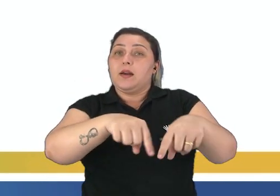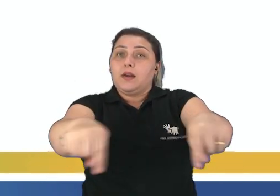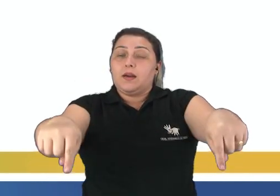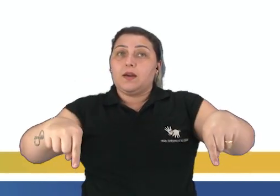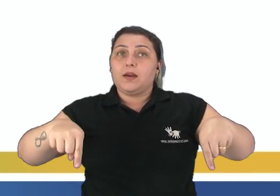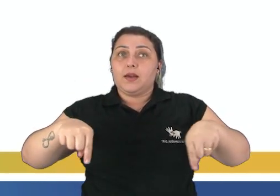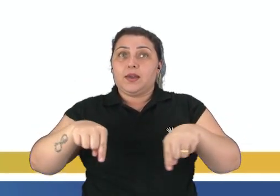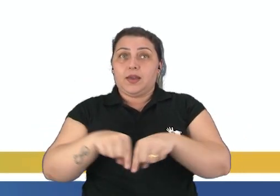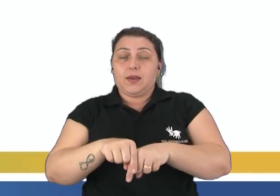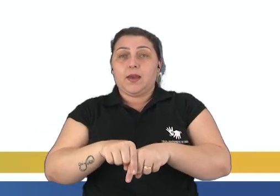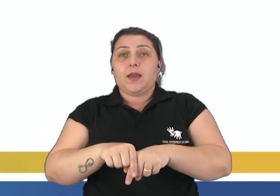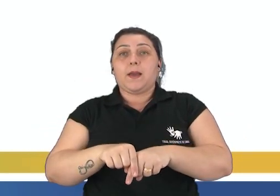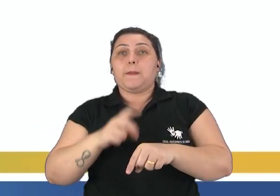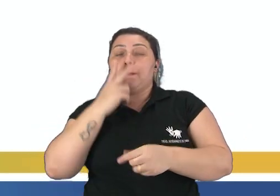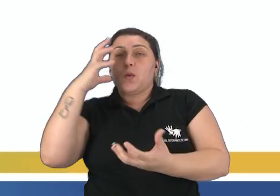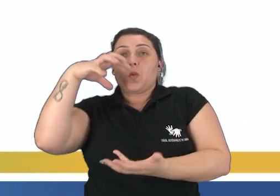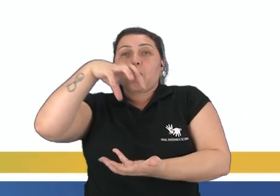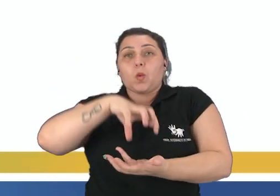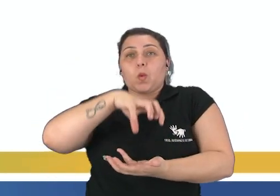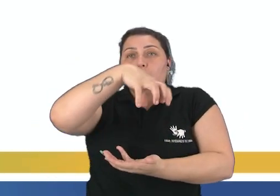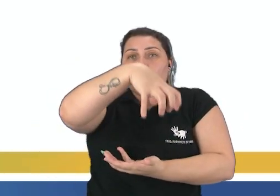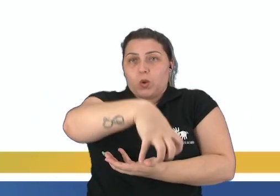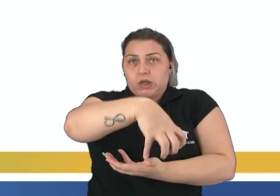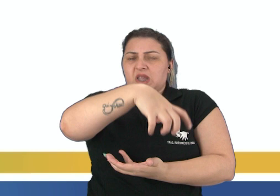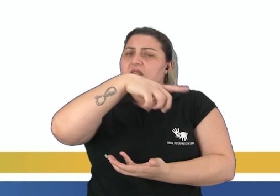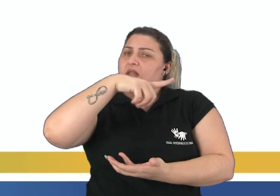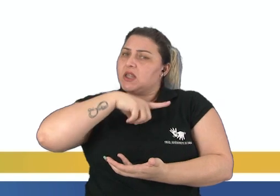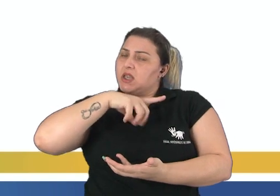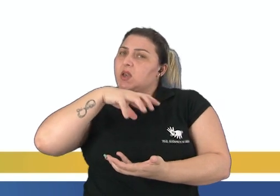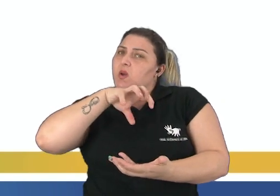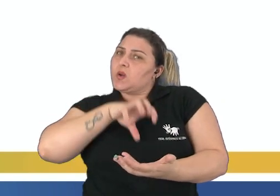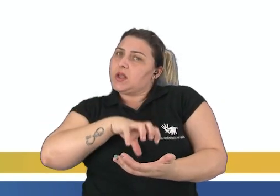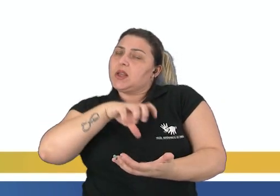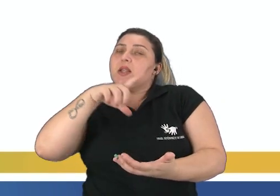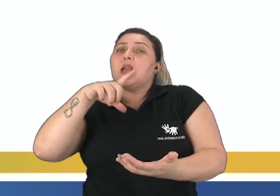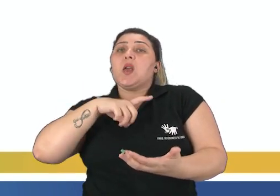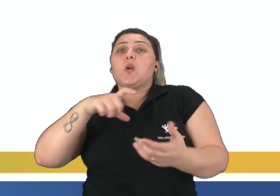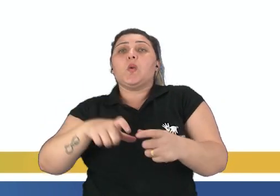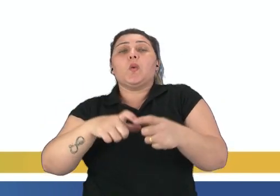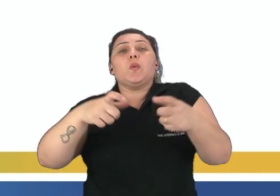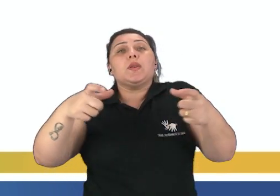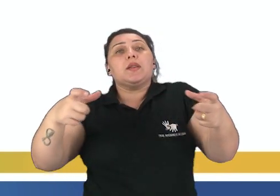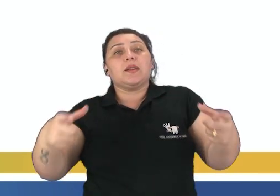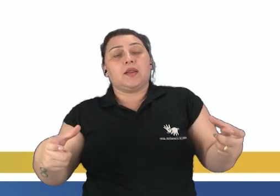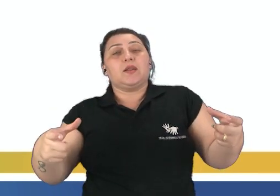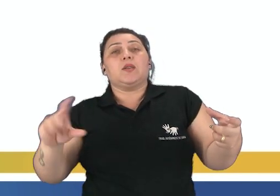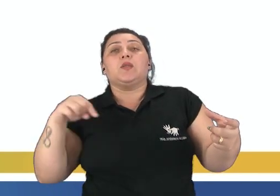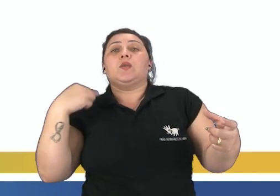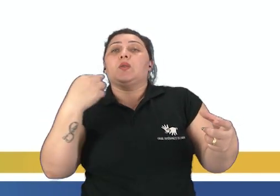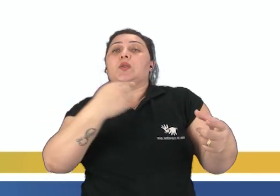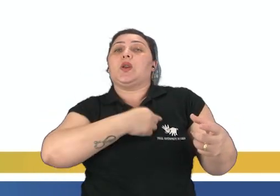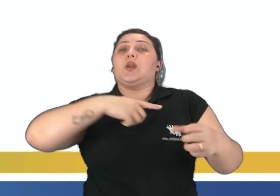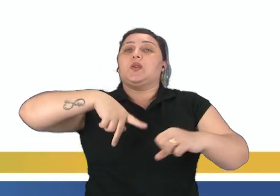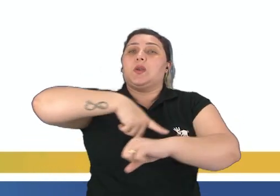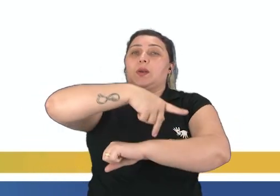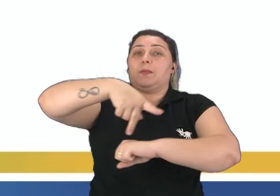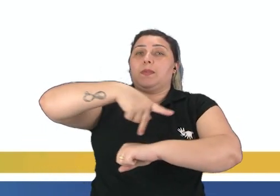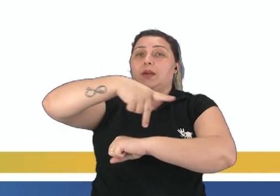um continente. Tem continentes que têm o tamanho do nosso